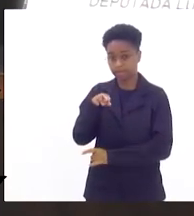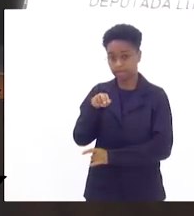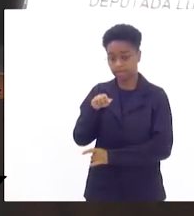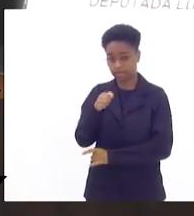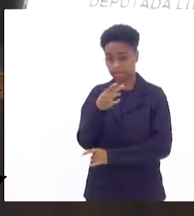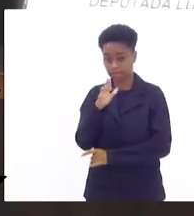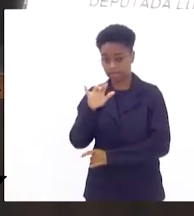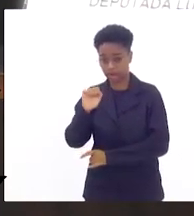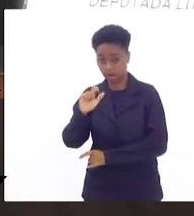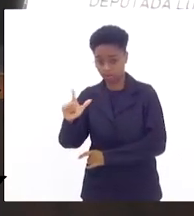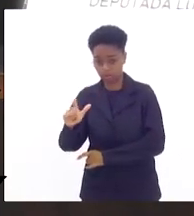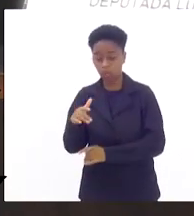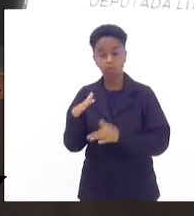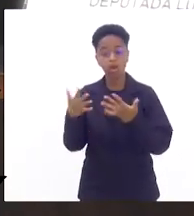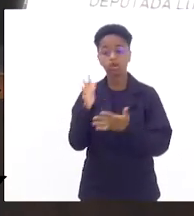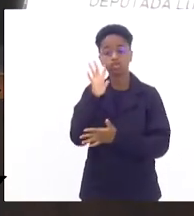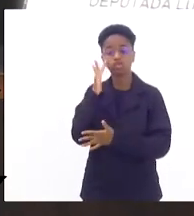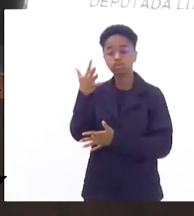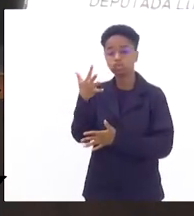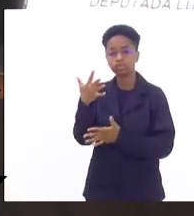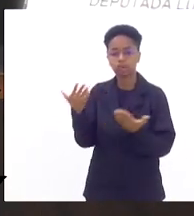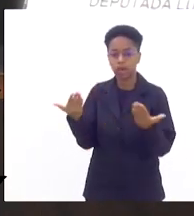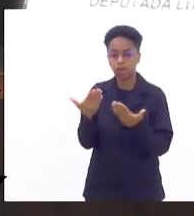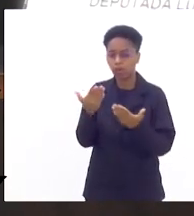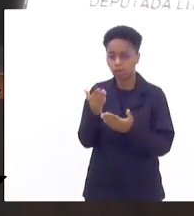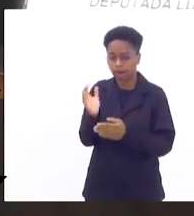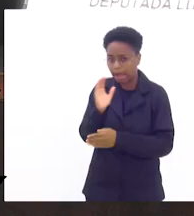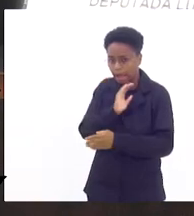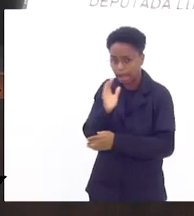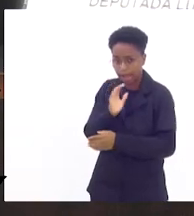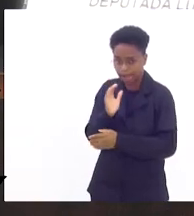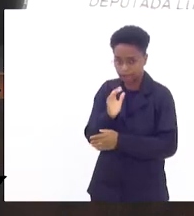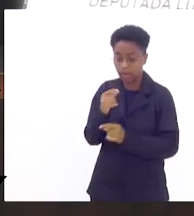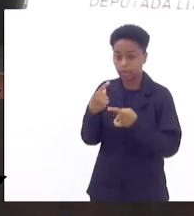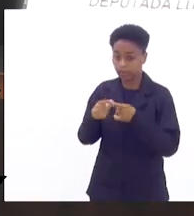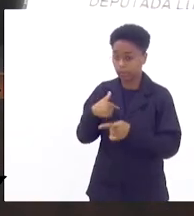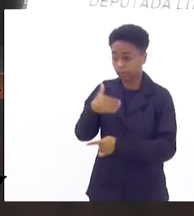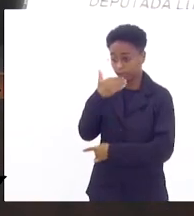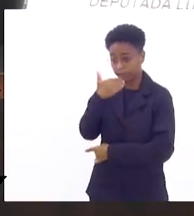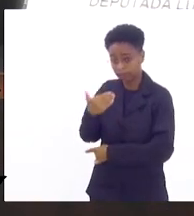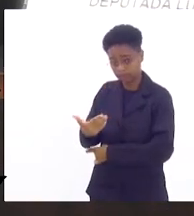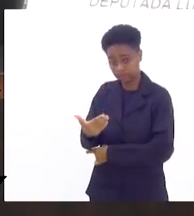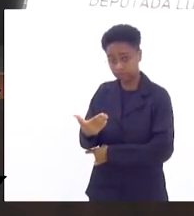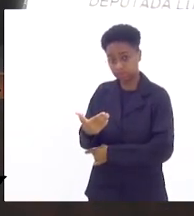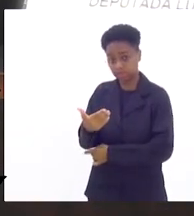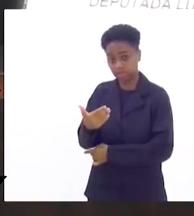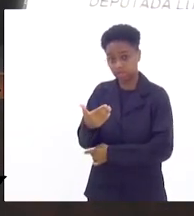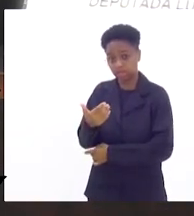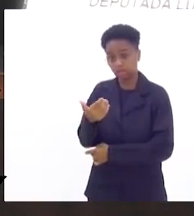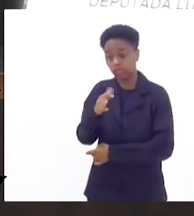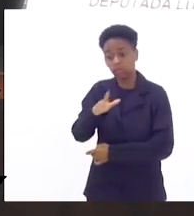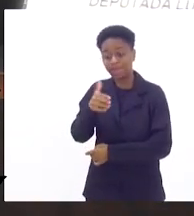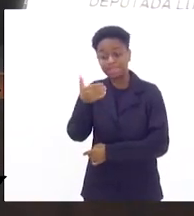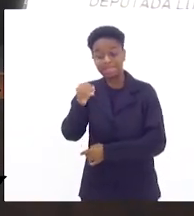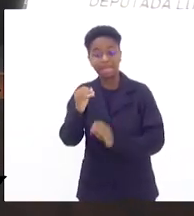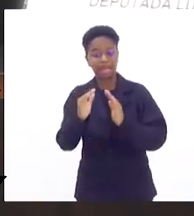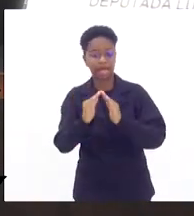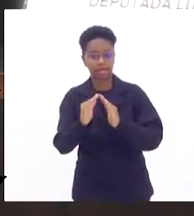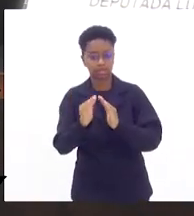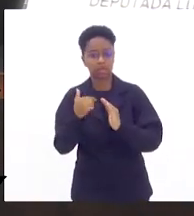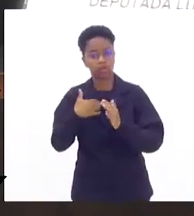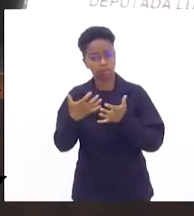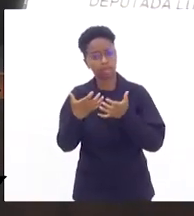qual é a solução transitória para o caso? E eu fiz uma solicitação que, em vez de ser 10 casas, que